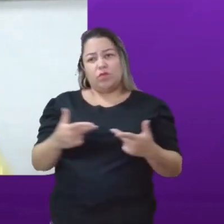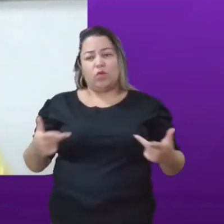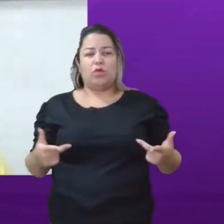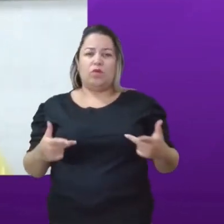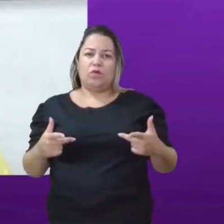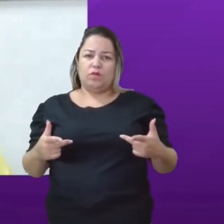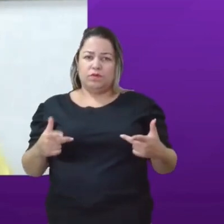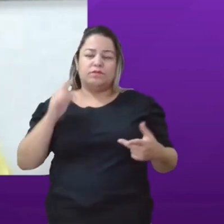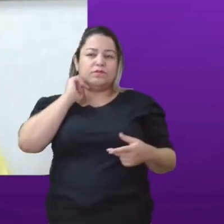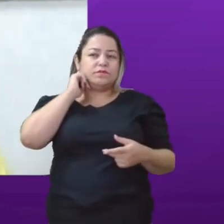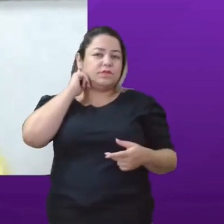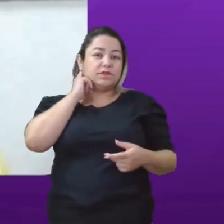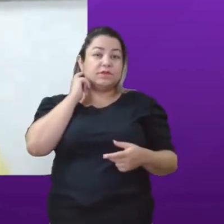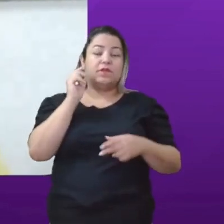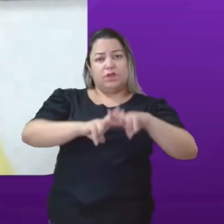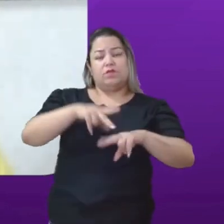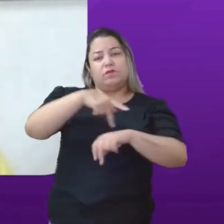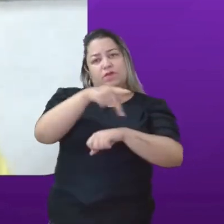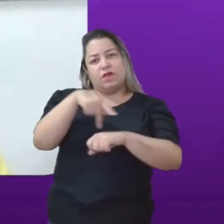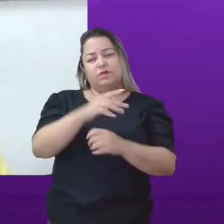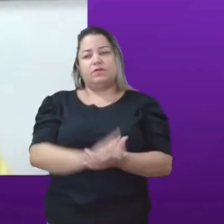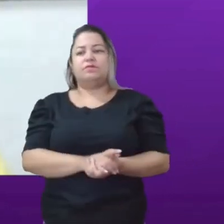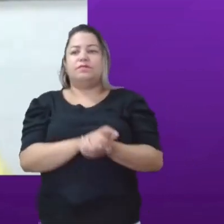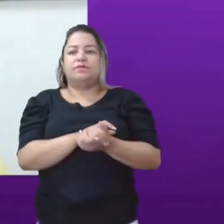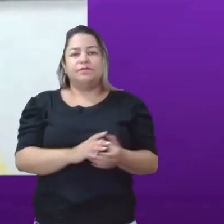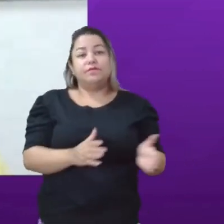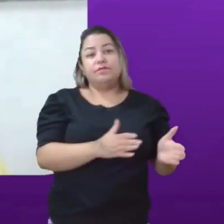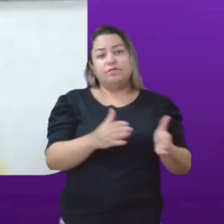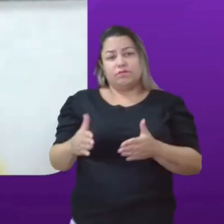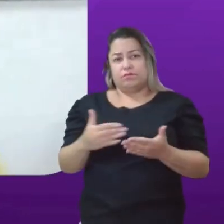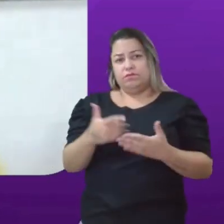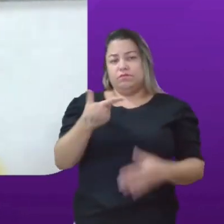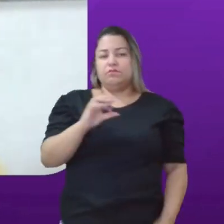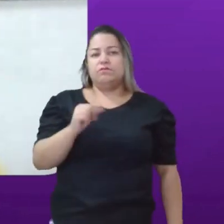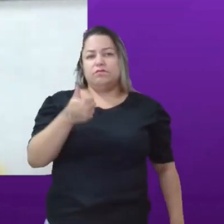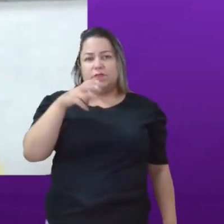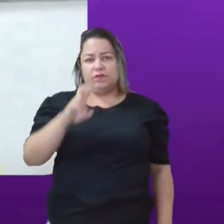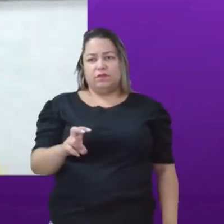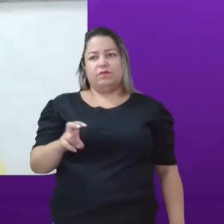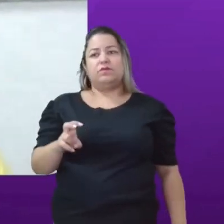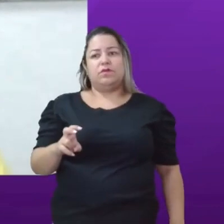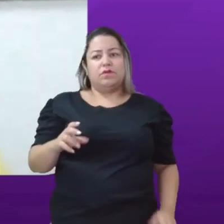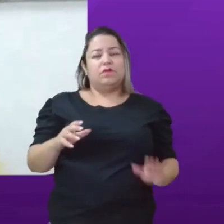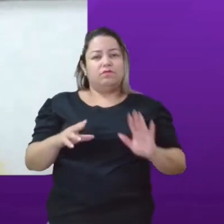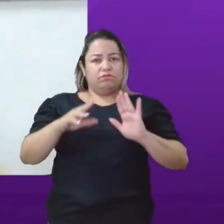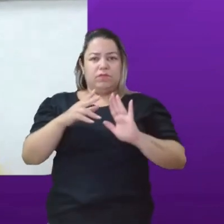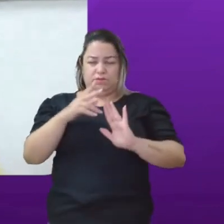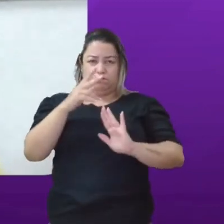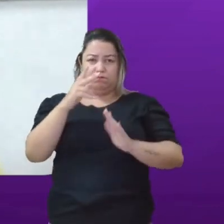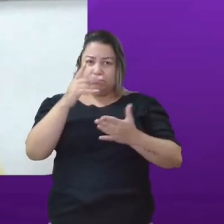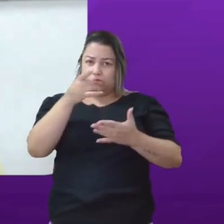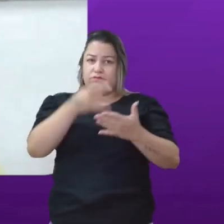inconstitucional das prisões no país. Esse processo ele teve início em 2015, a partir do protocolo da